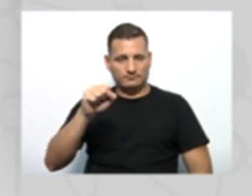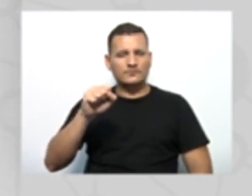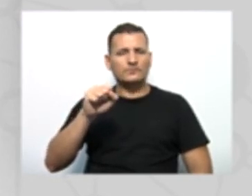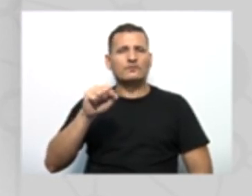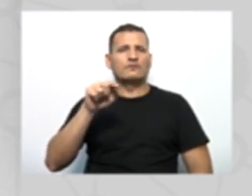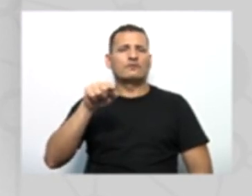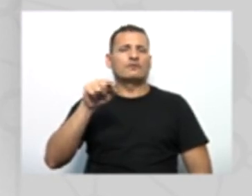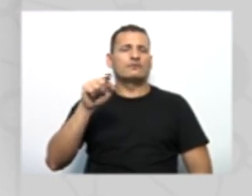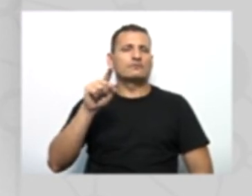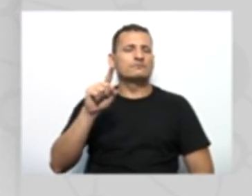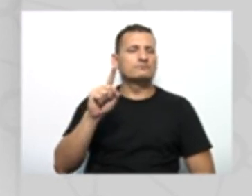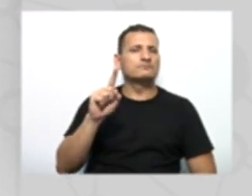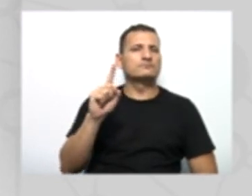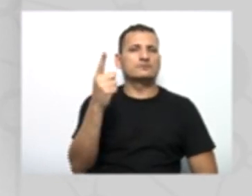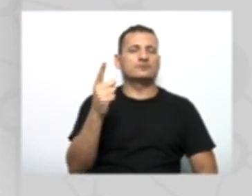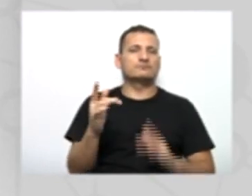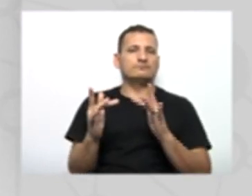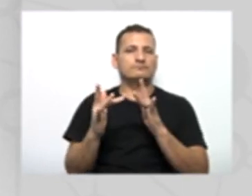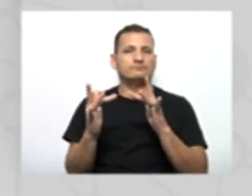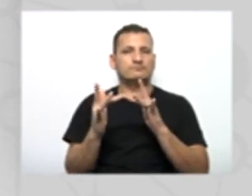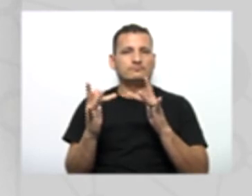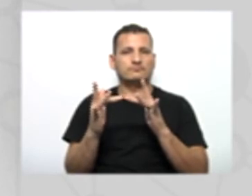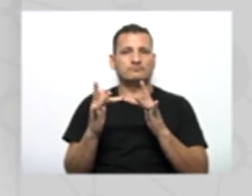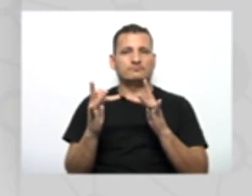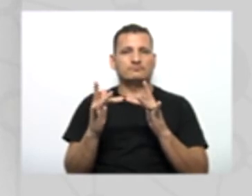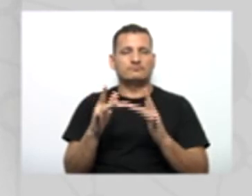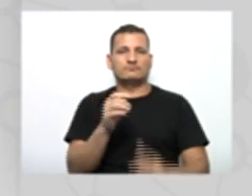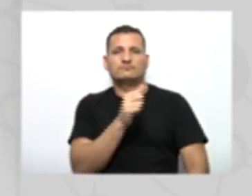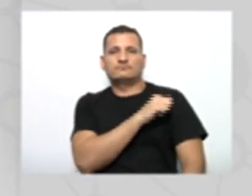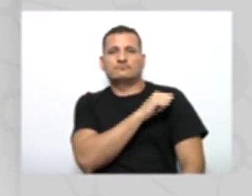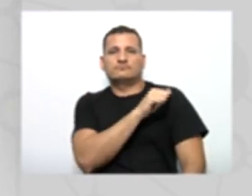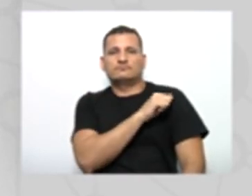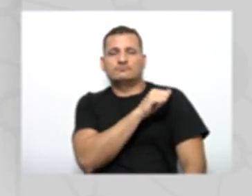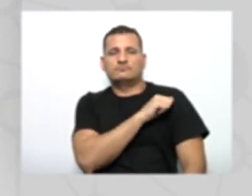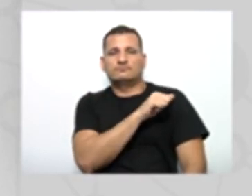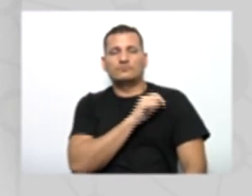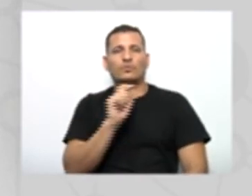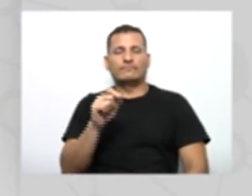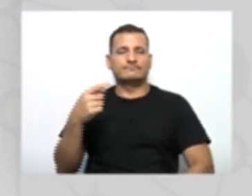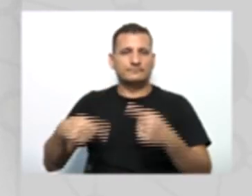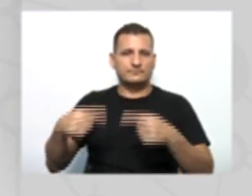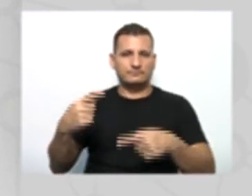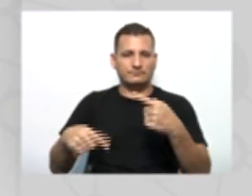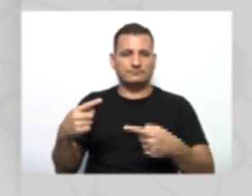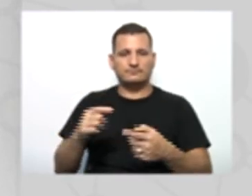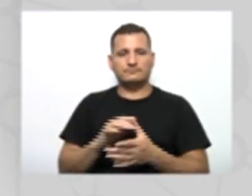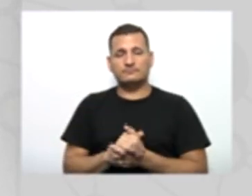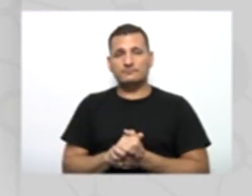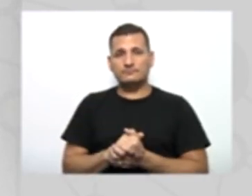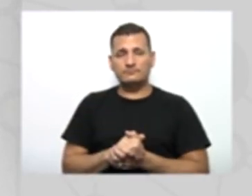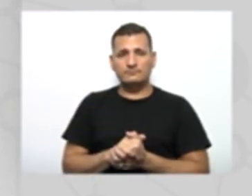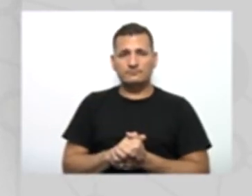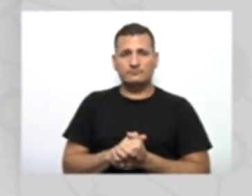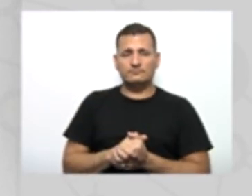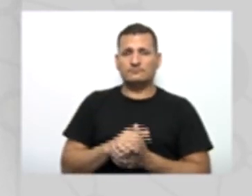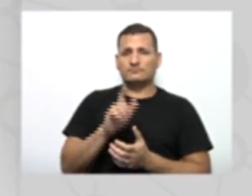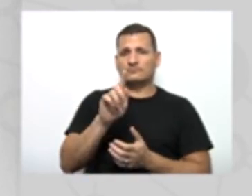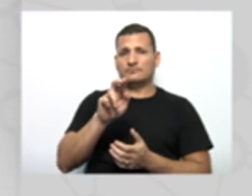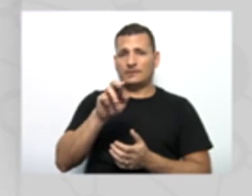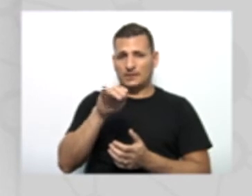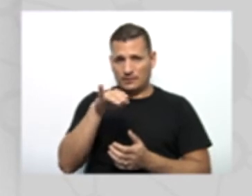relação à construção de um país mais seguro, de um país mais justo e de um país mais solidário, se nós participarmos.